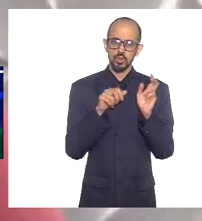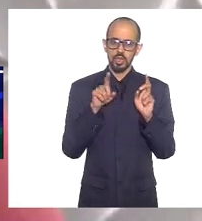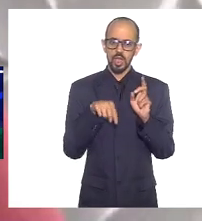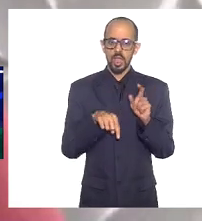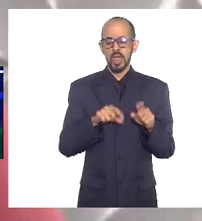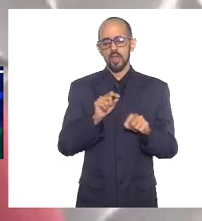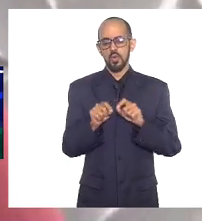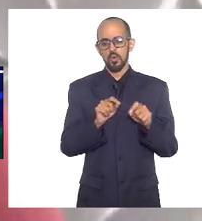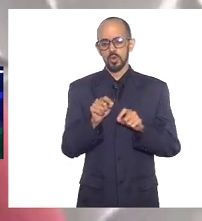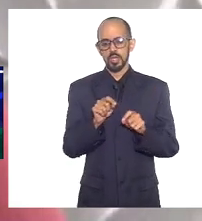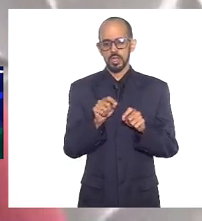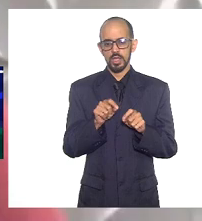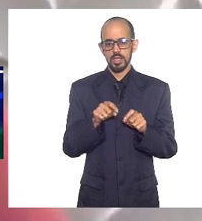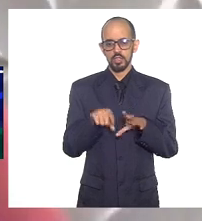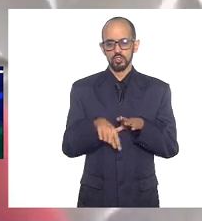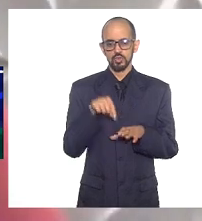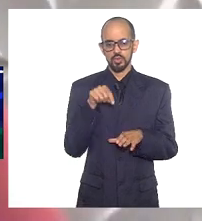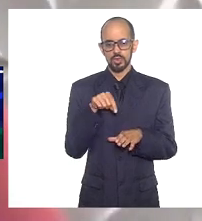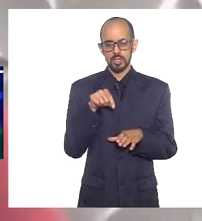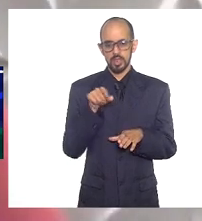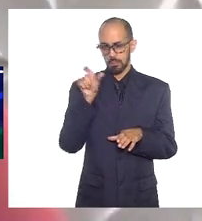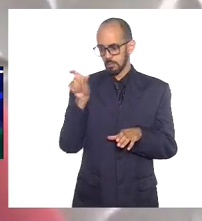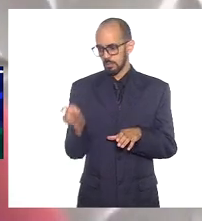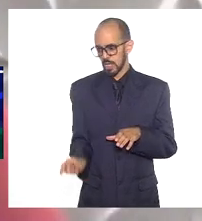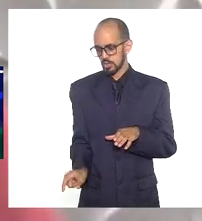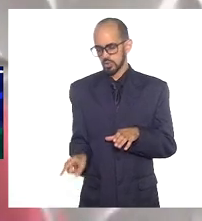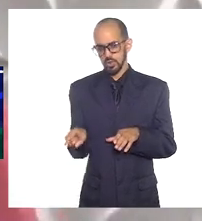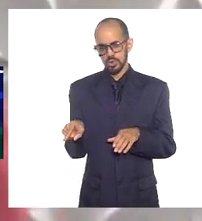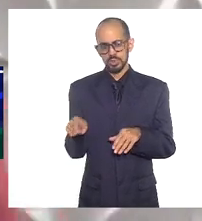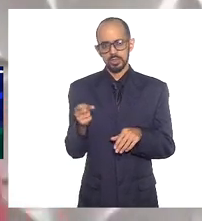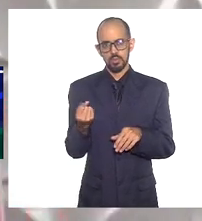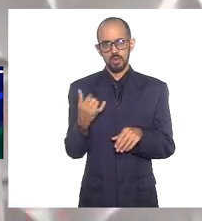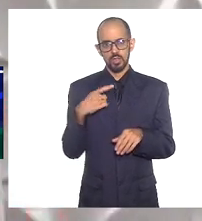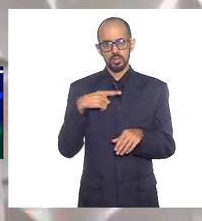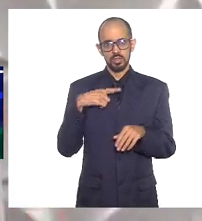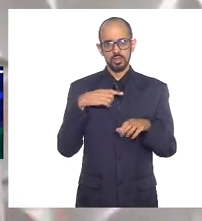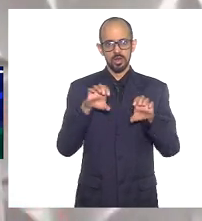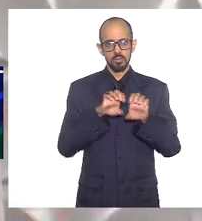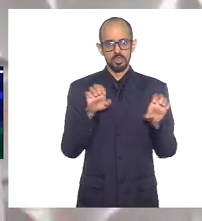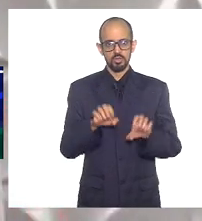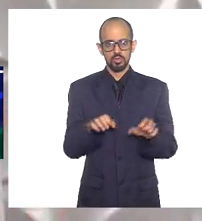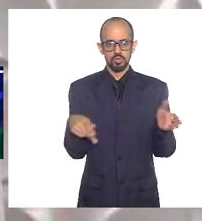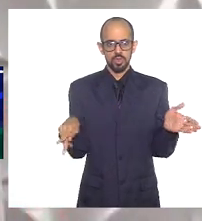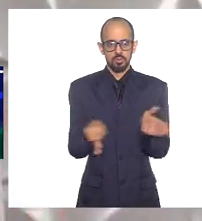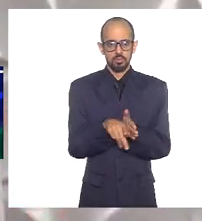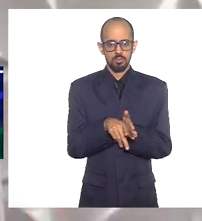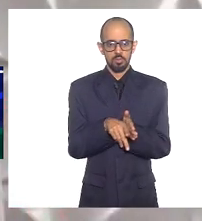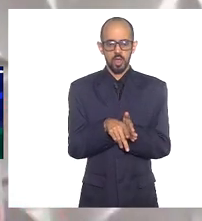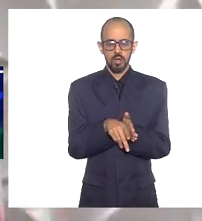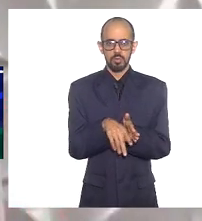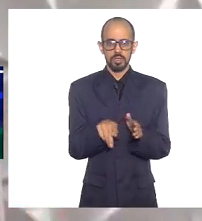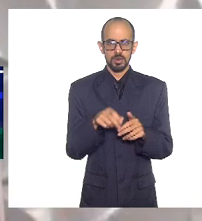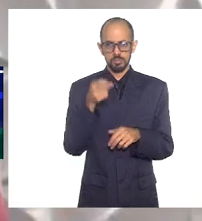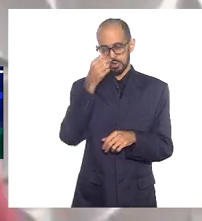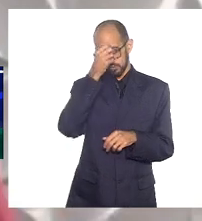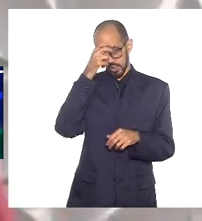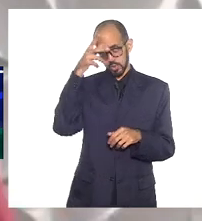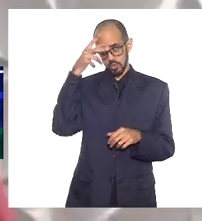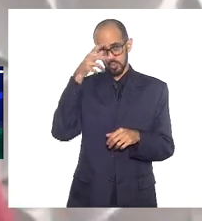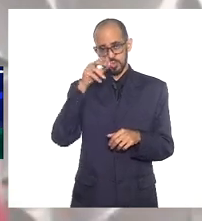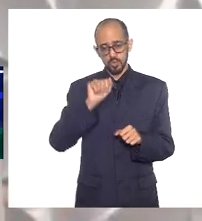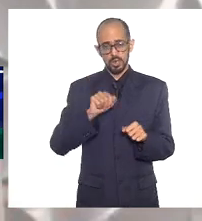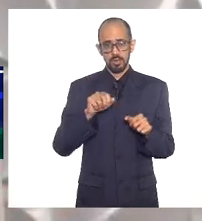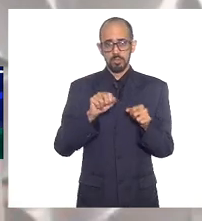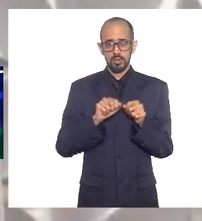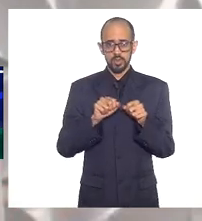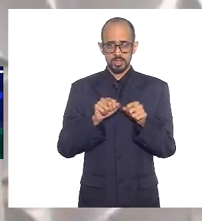de se escolher pessoas quando se tem uma estrutura da Prefeitura pronta qualificada para